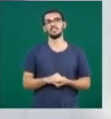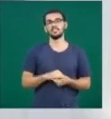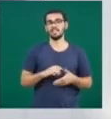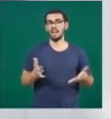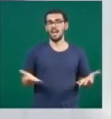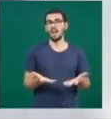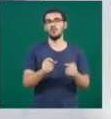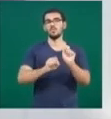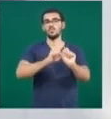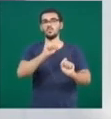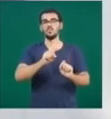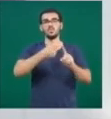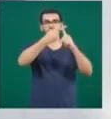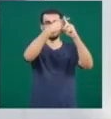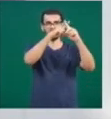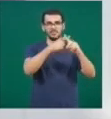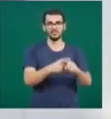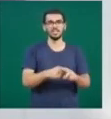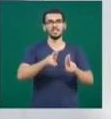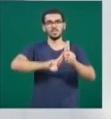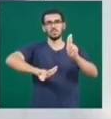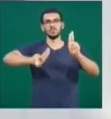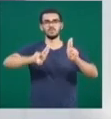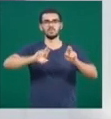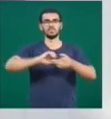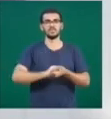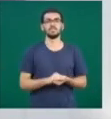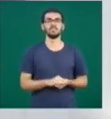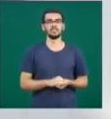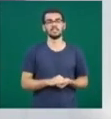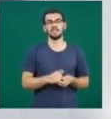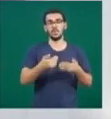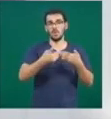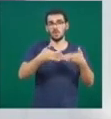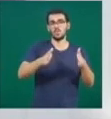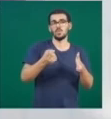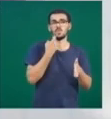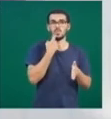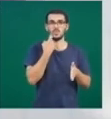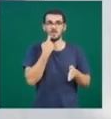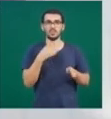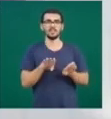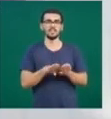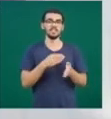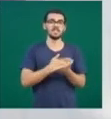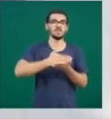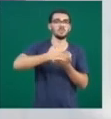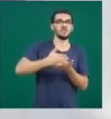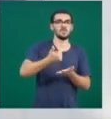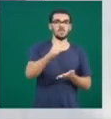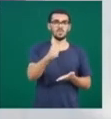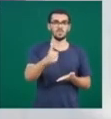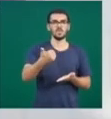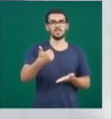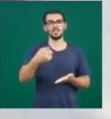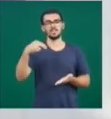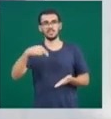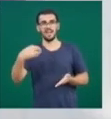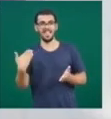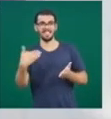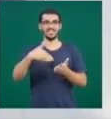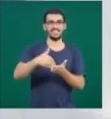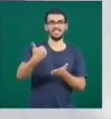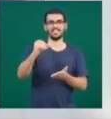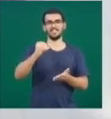edição da Olimpíada Universitária da UFU. A abertura acontece na sexta-feira e a competição começa dia 11 de novembro até 10